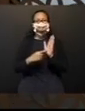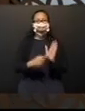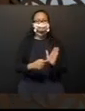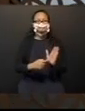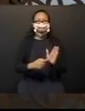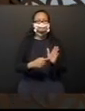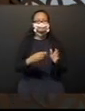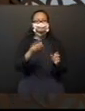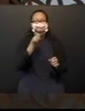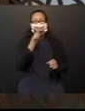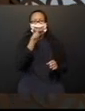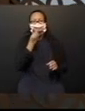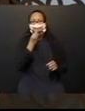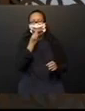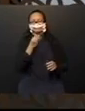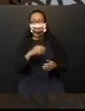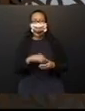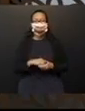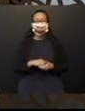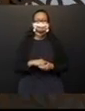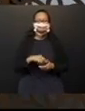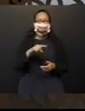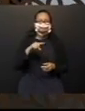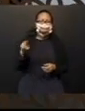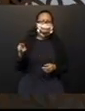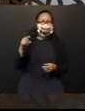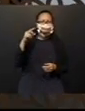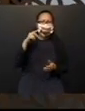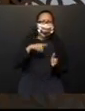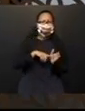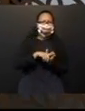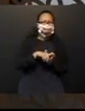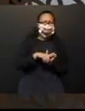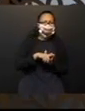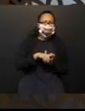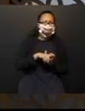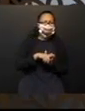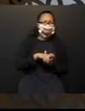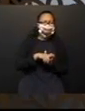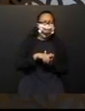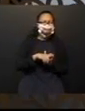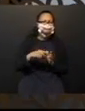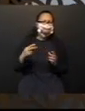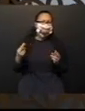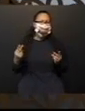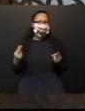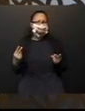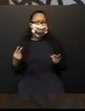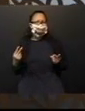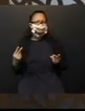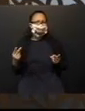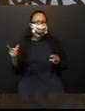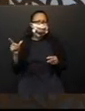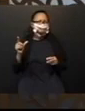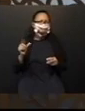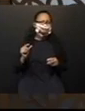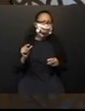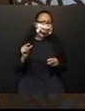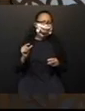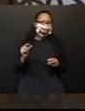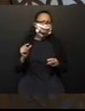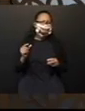vai pegar o resultado e vai analisar. É igual a 6.000? É menor que